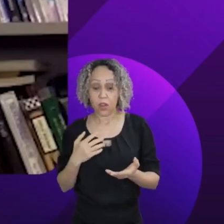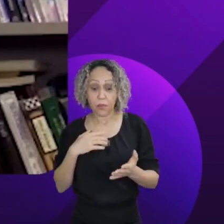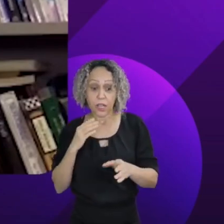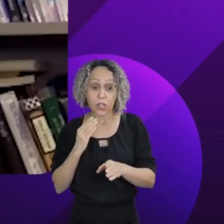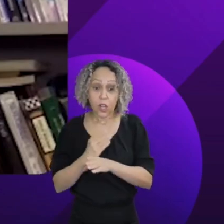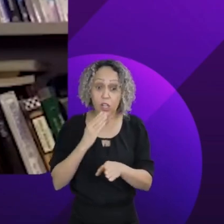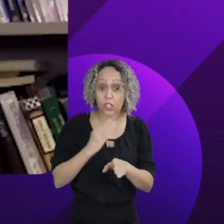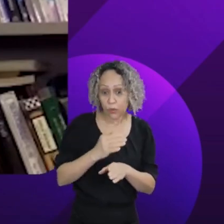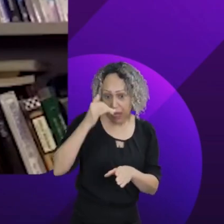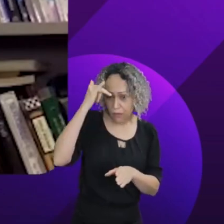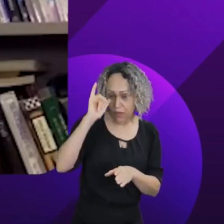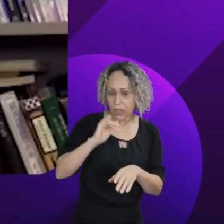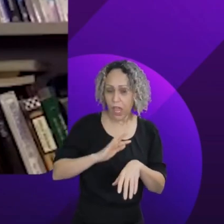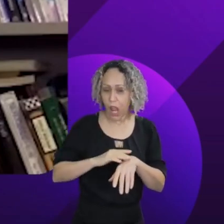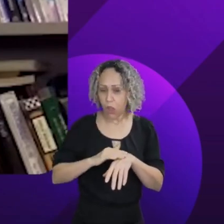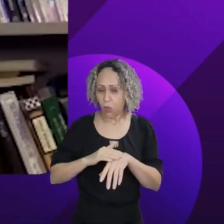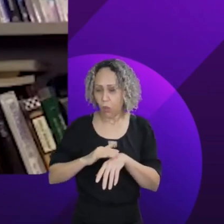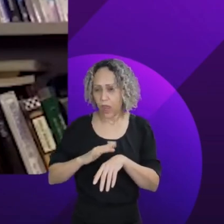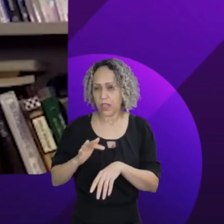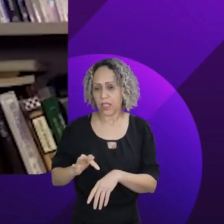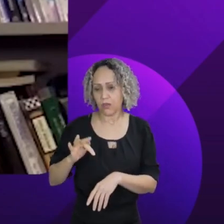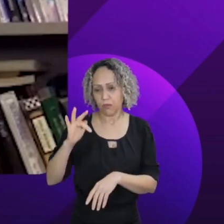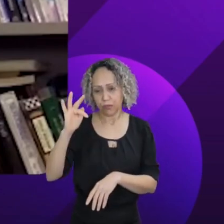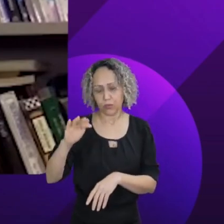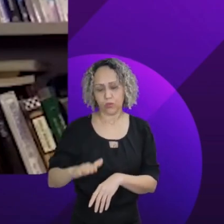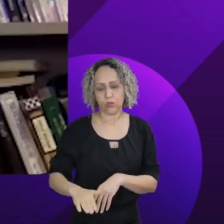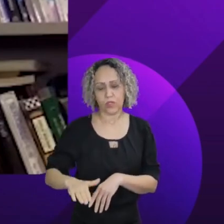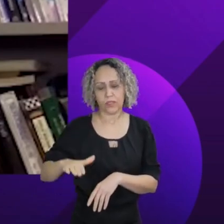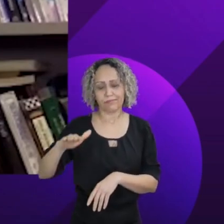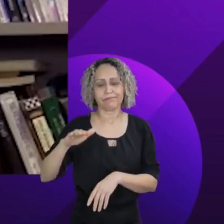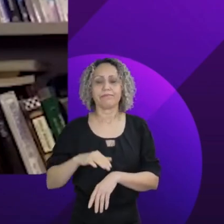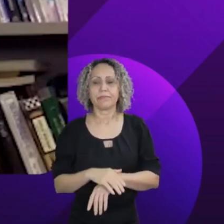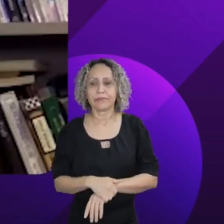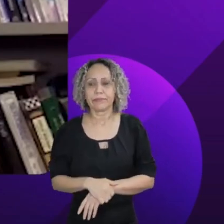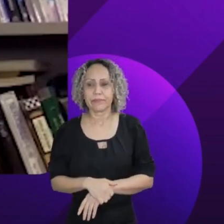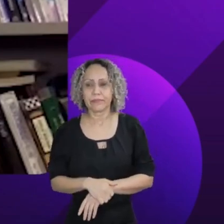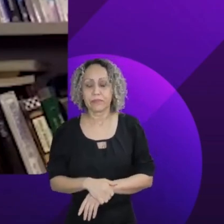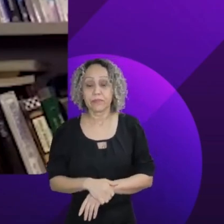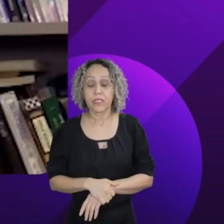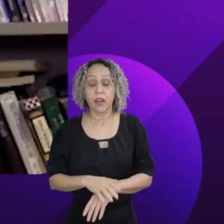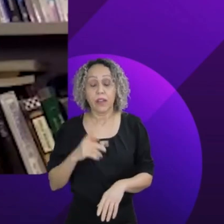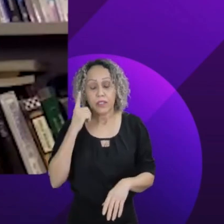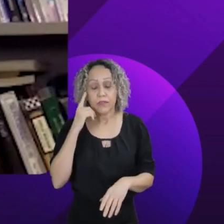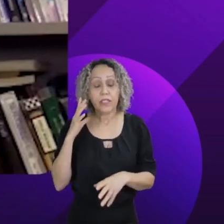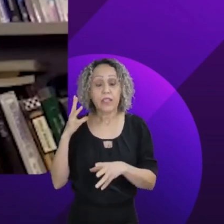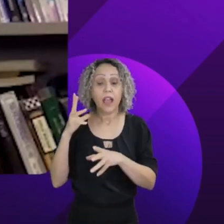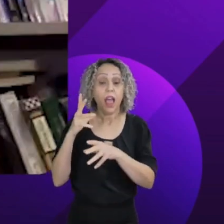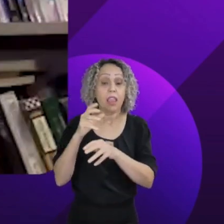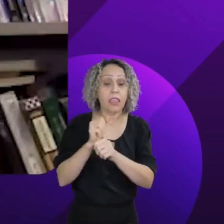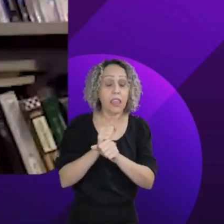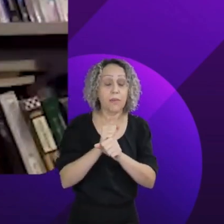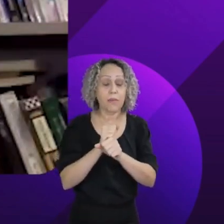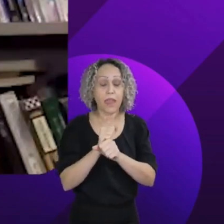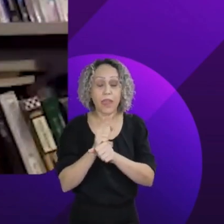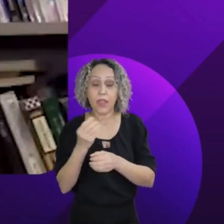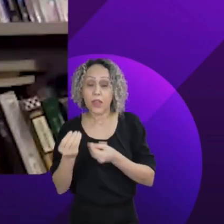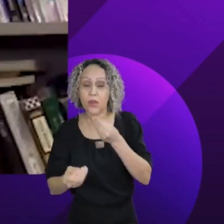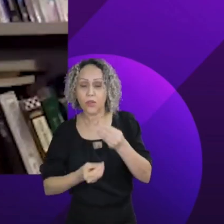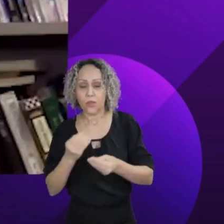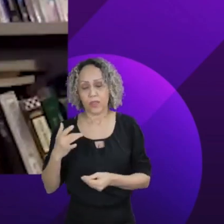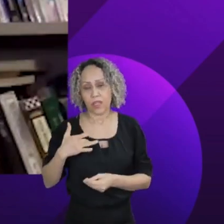esse item, ele é um item importante para a gente ter dados sobre problemas de saúde da nossa